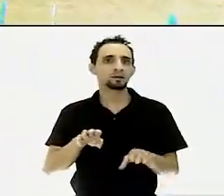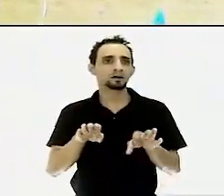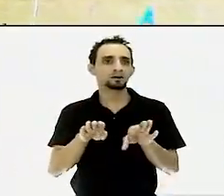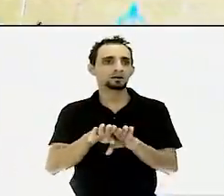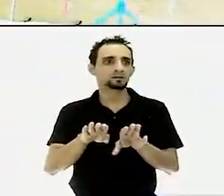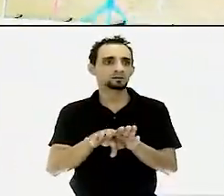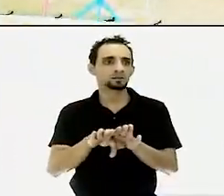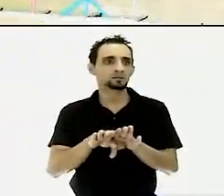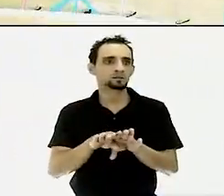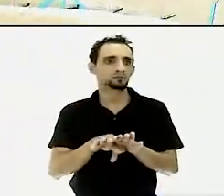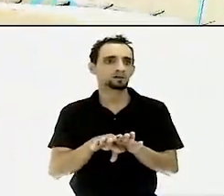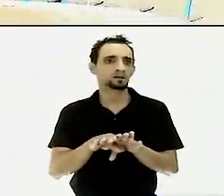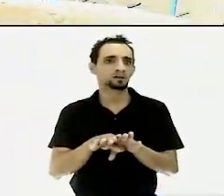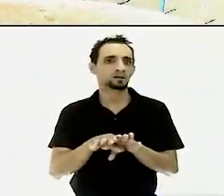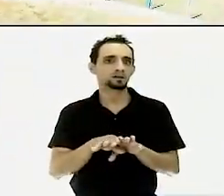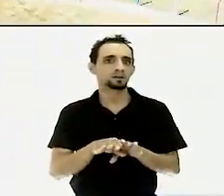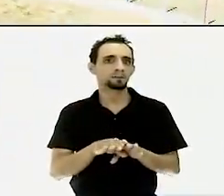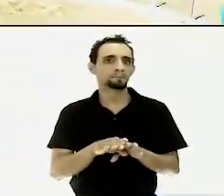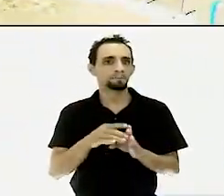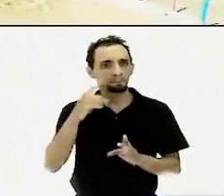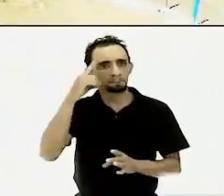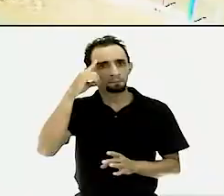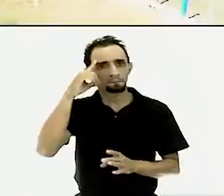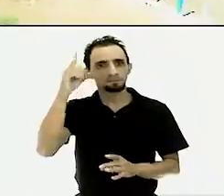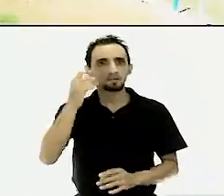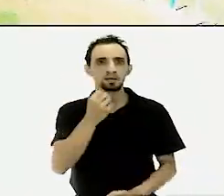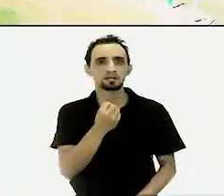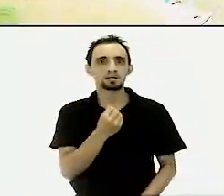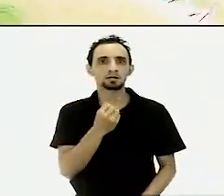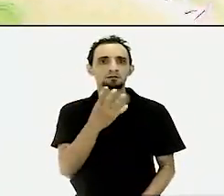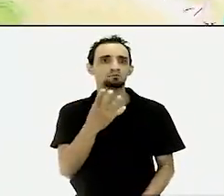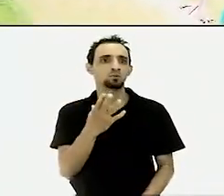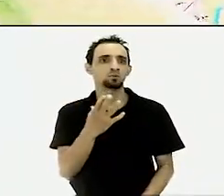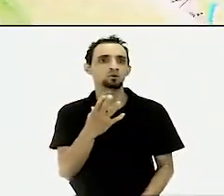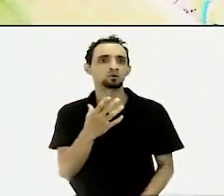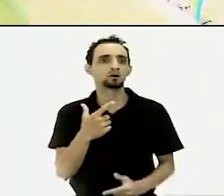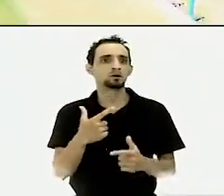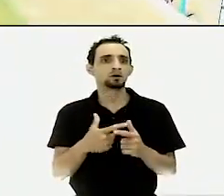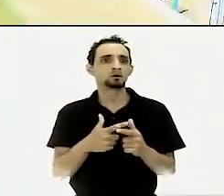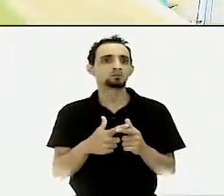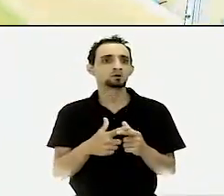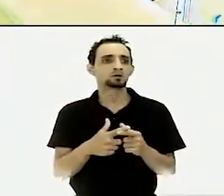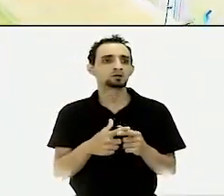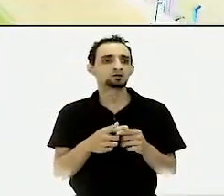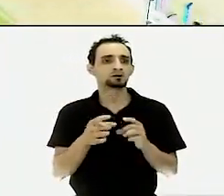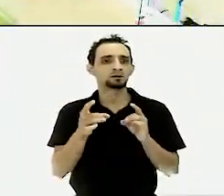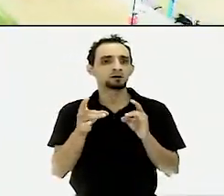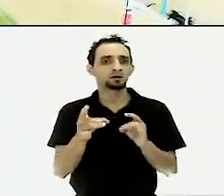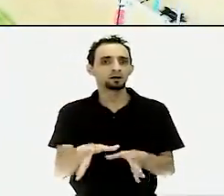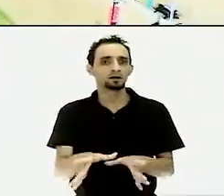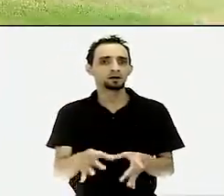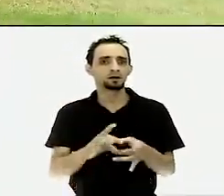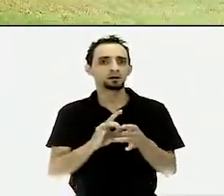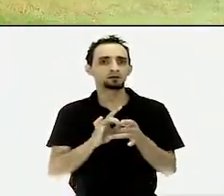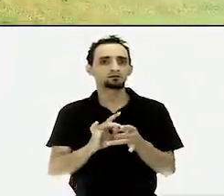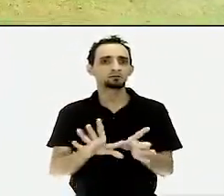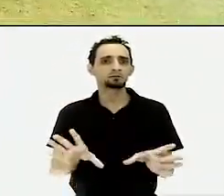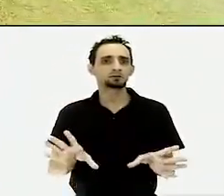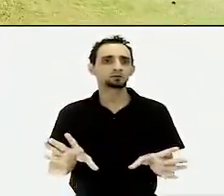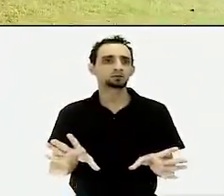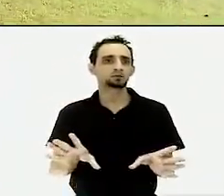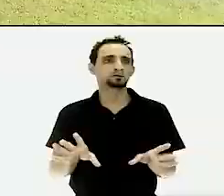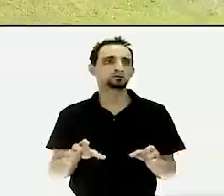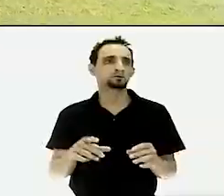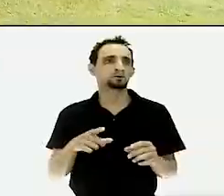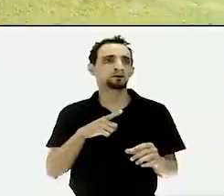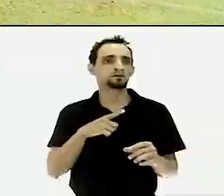olhando. Exemplar a grama do campo. E, além disso, a turma do esporte também, Danilo e sua